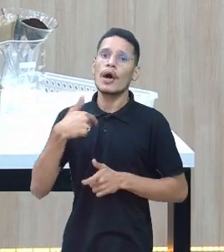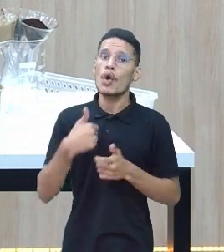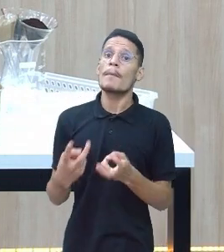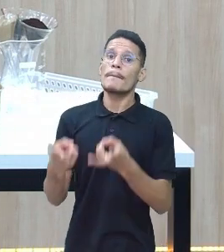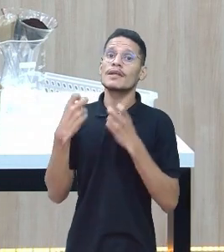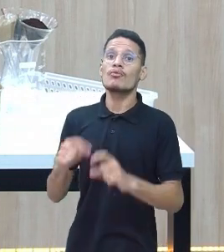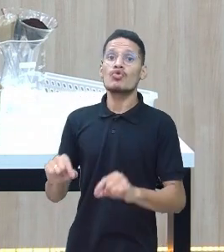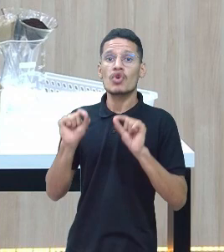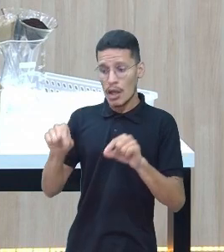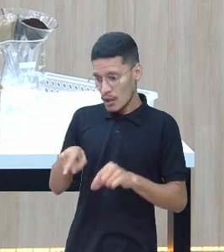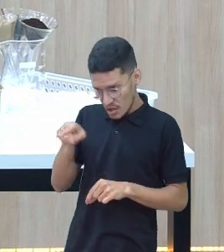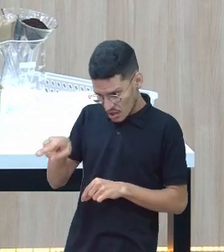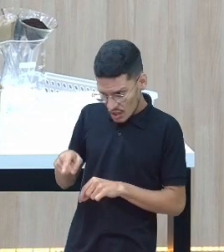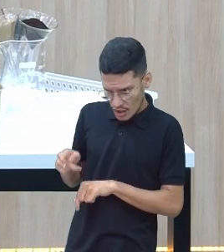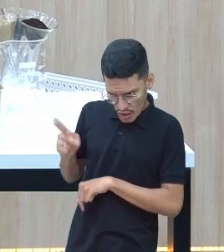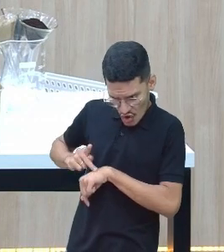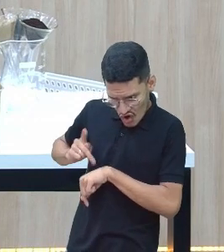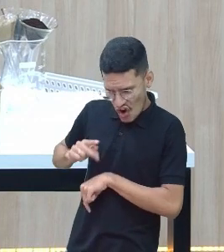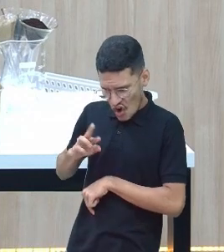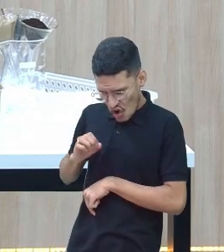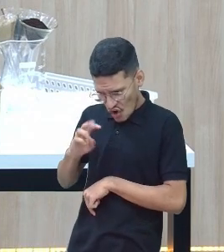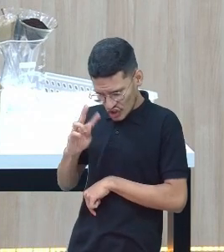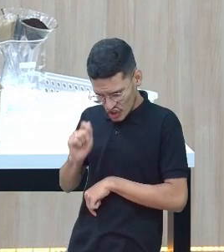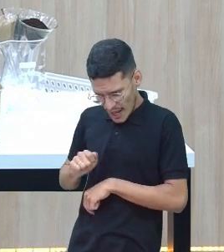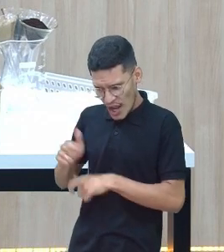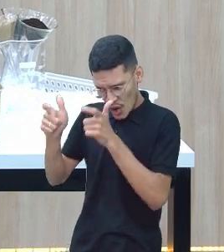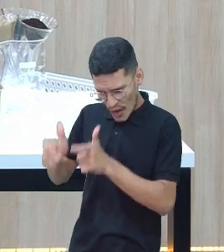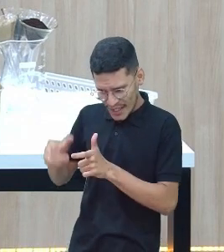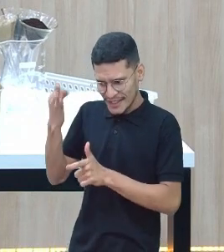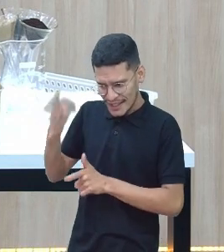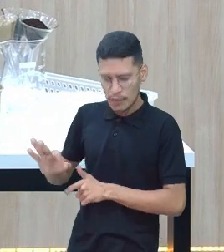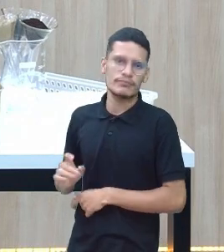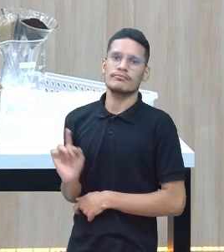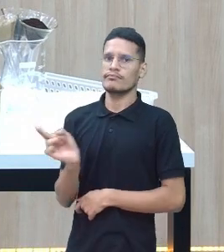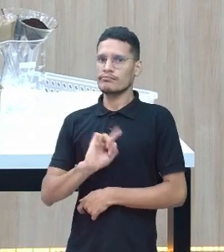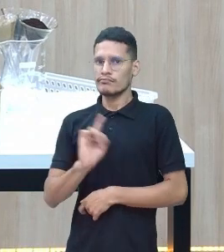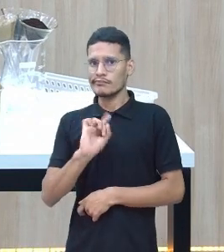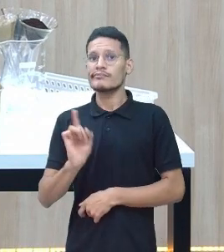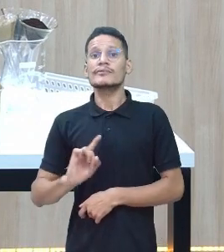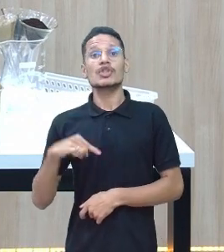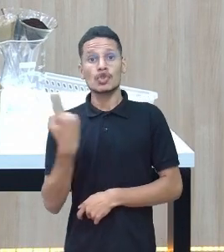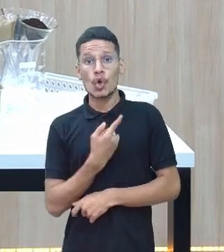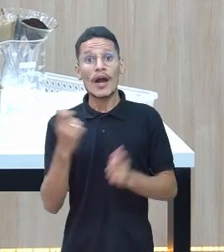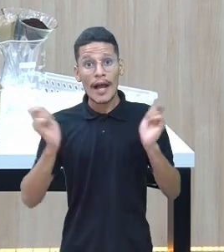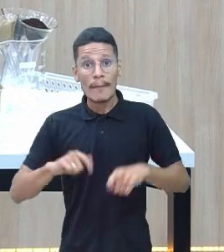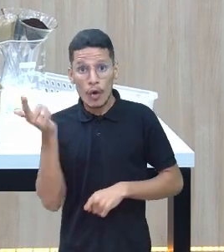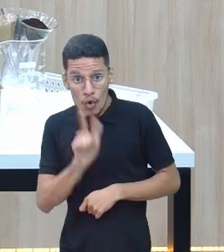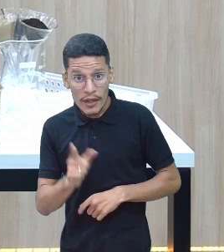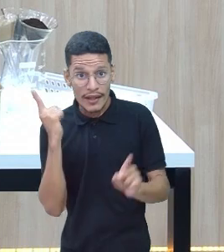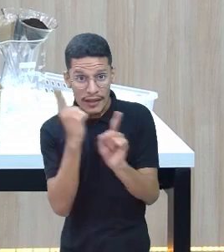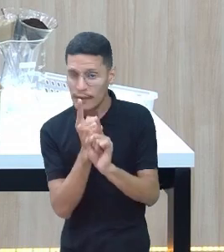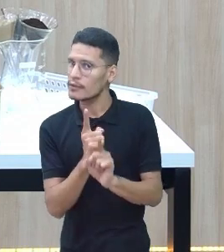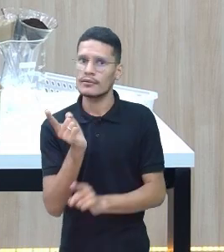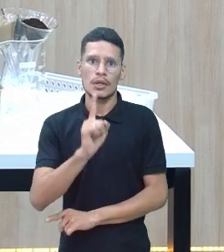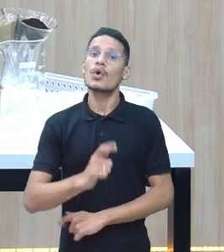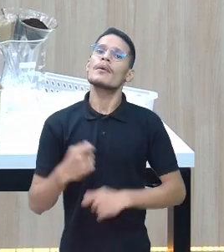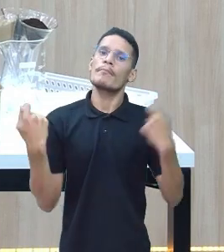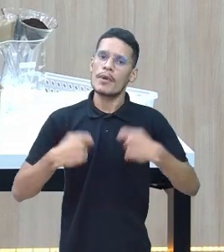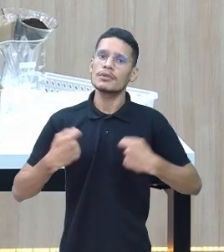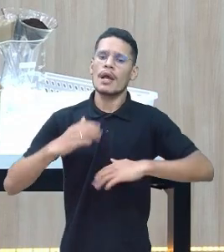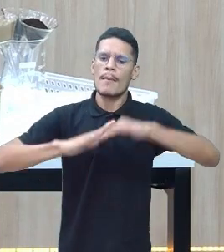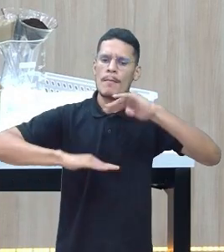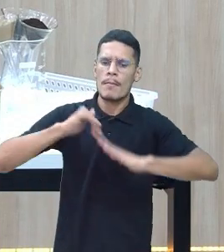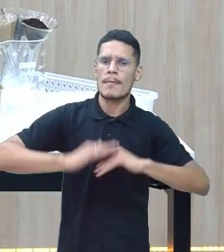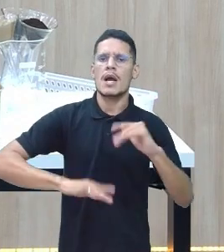rocha não é daquele local. Professora, será que a gente consegue? Não, é preciso ser um especialista. É preciso estudar